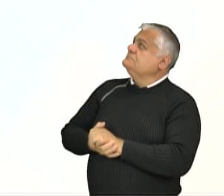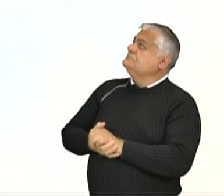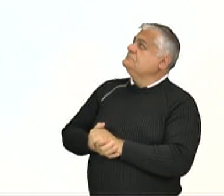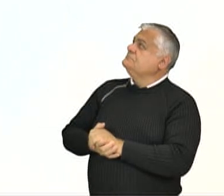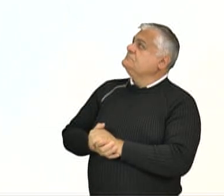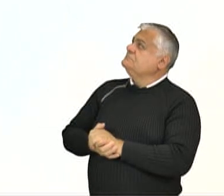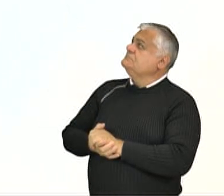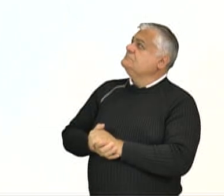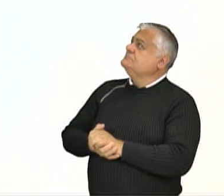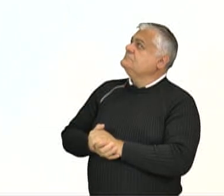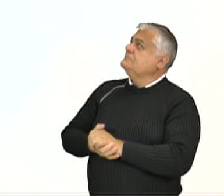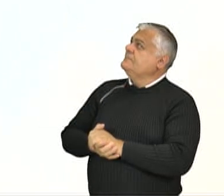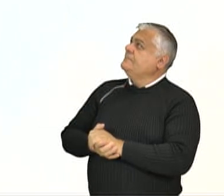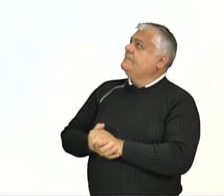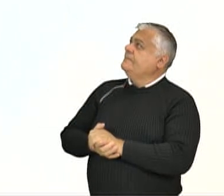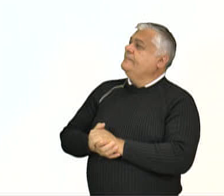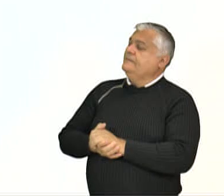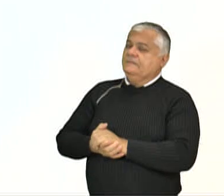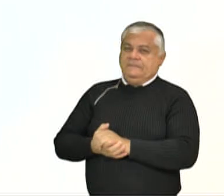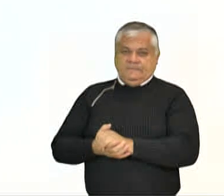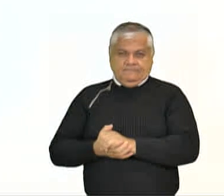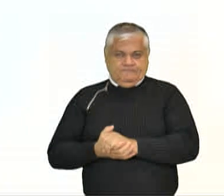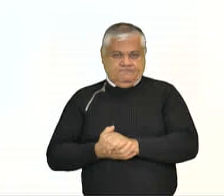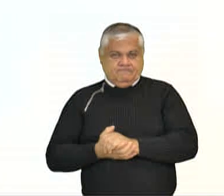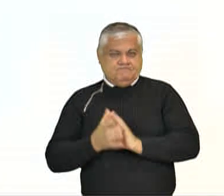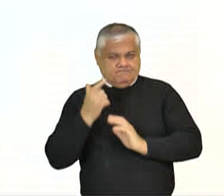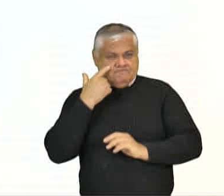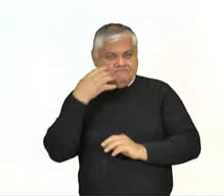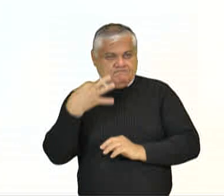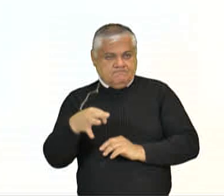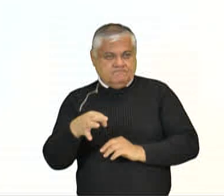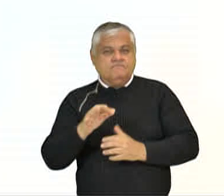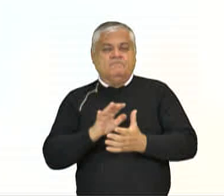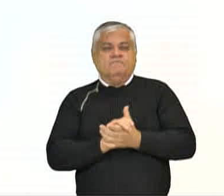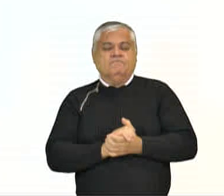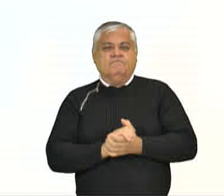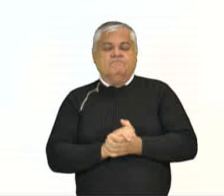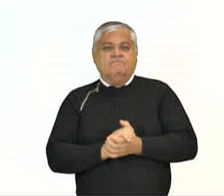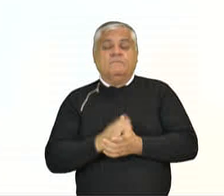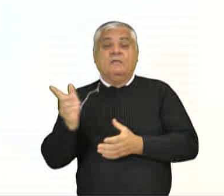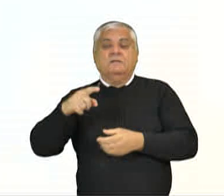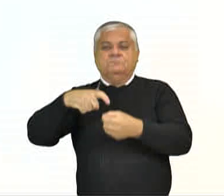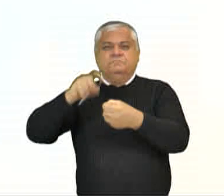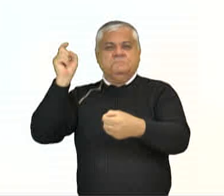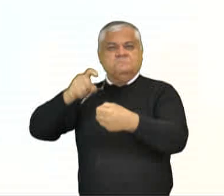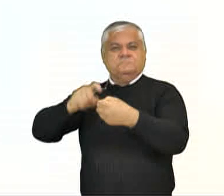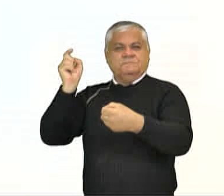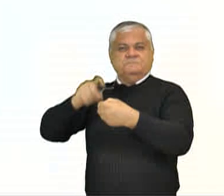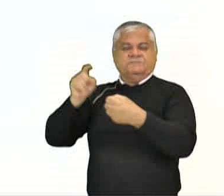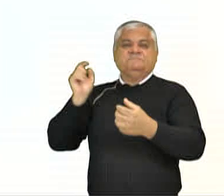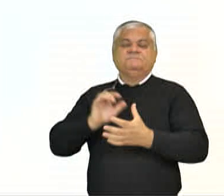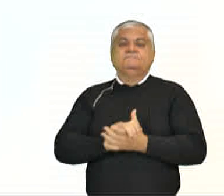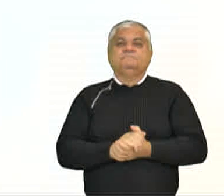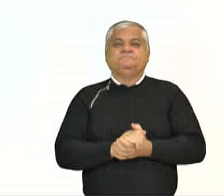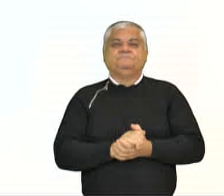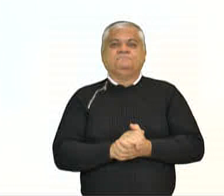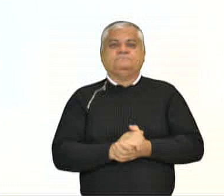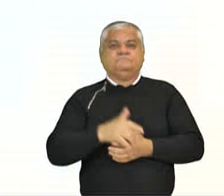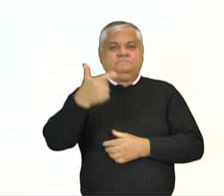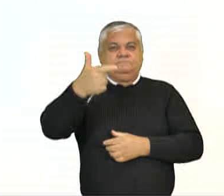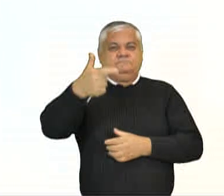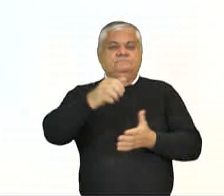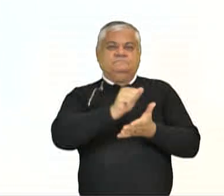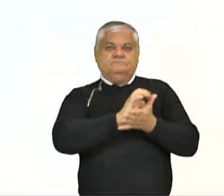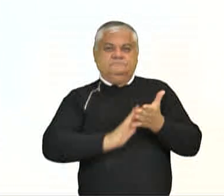Herzegovina, Macedônia e Kosovo. Hoje são nações independentes. Vamos para mais uma atividade.